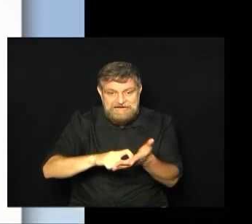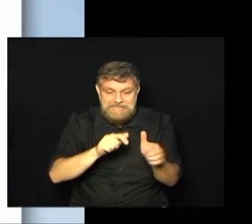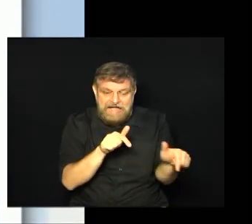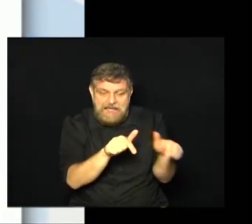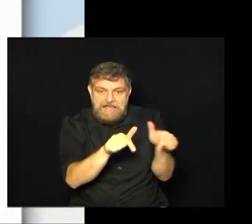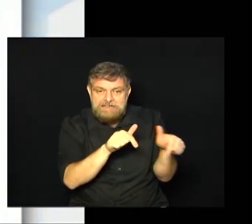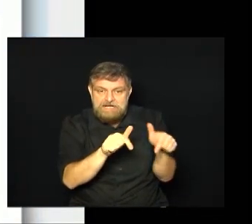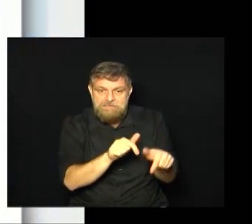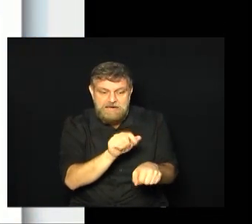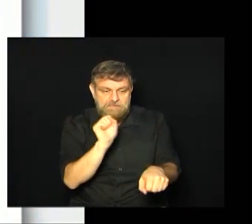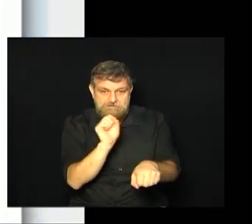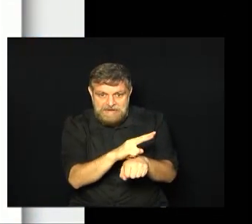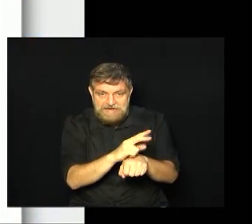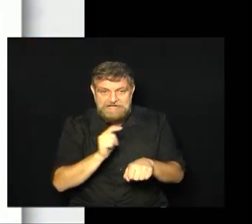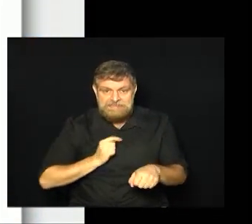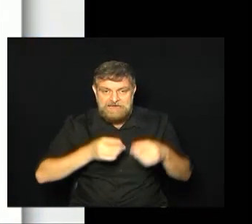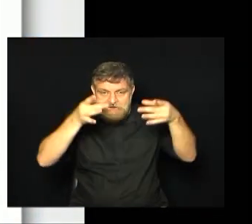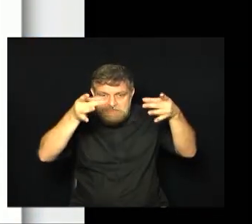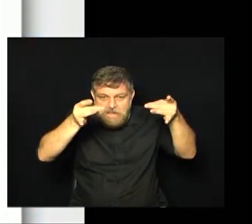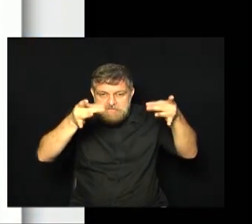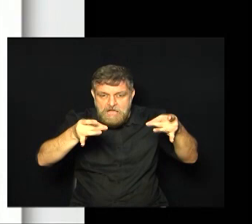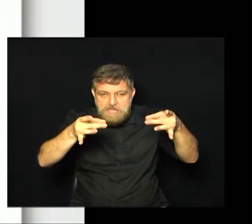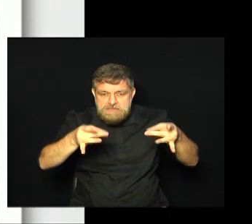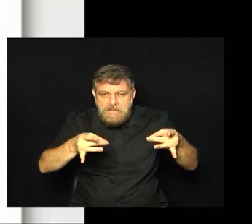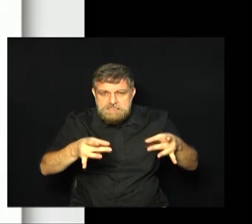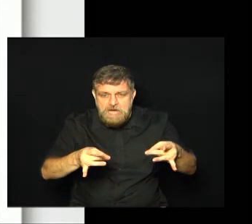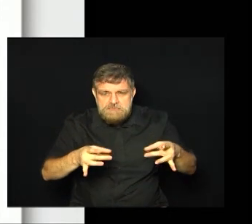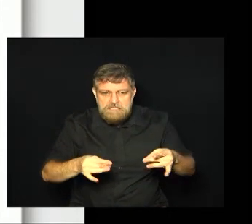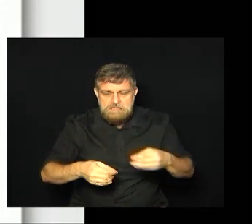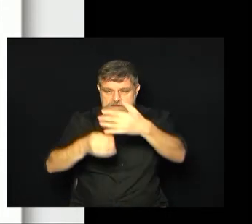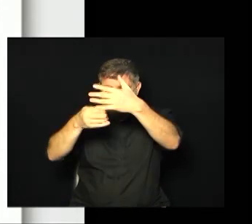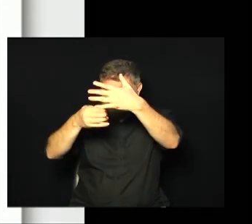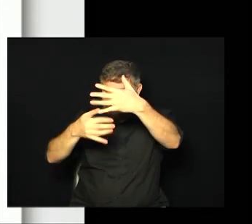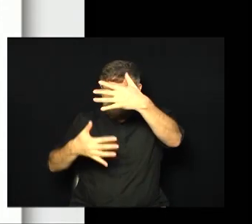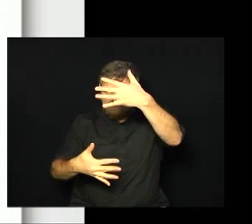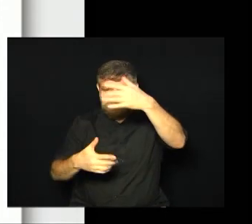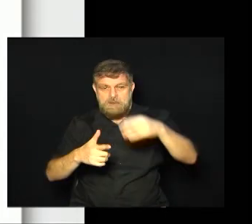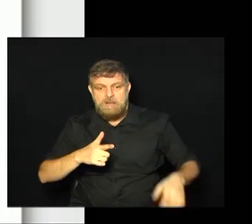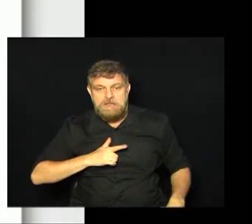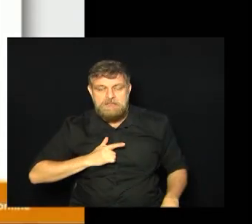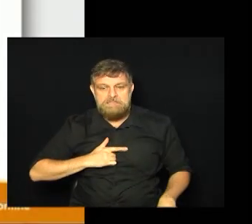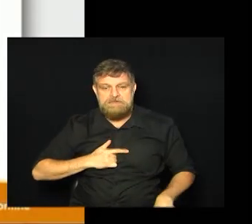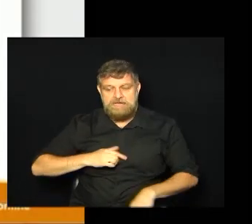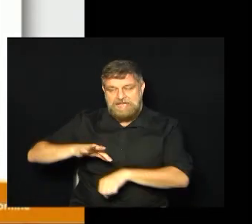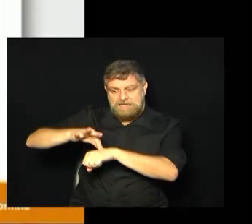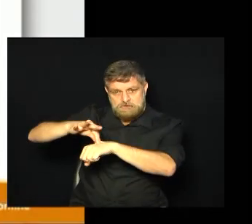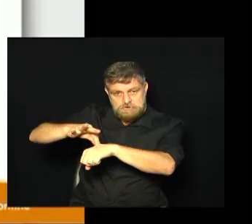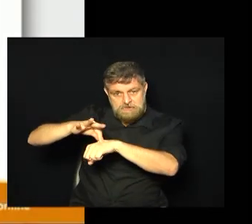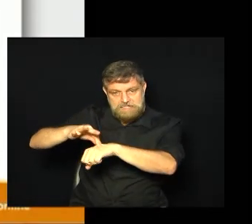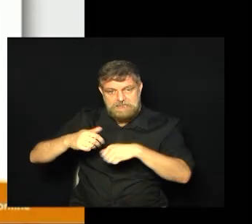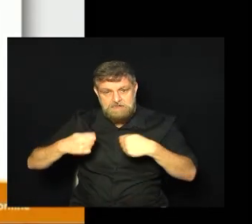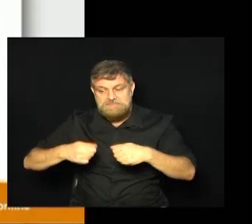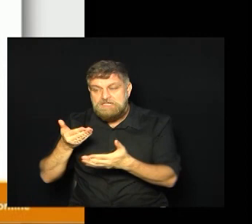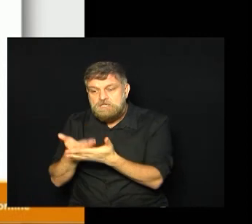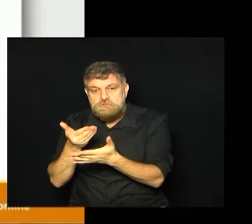você vai ter acesso a cada uma dessas vagas nesta quarta-feira. Então, olha só, Tem vaga para açougueiro, é necessário